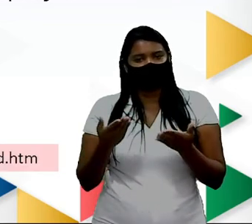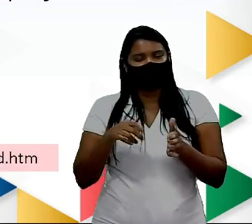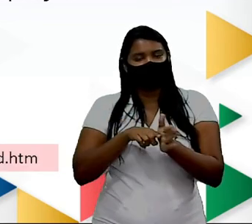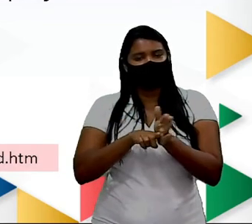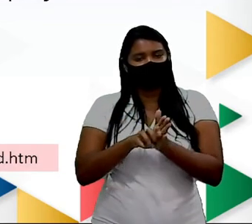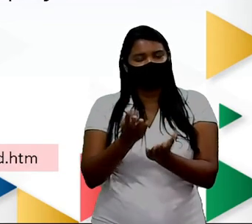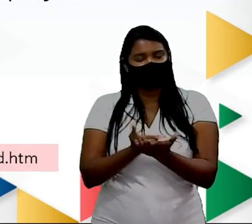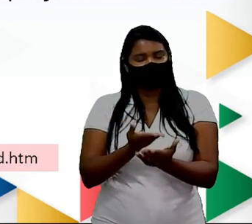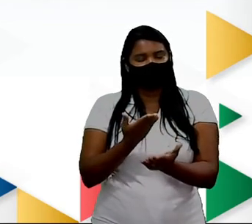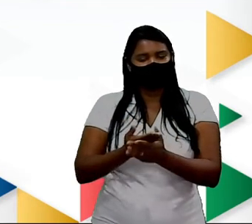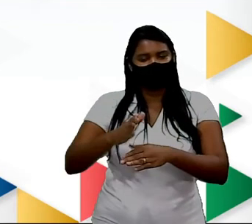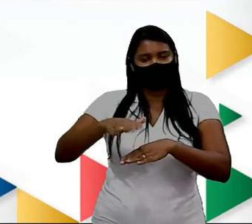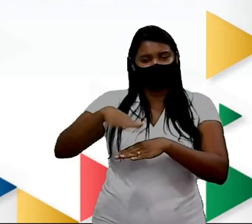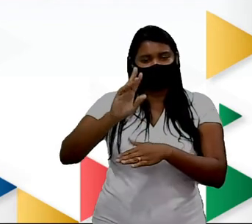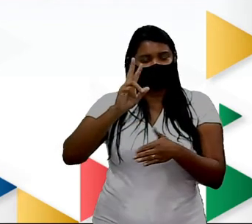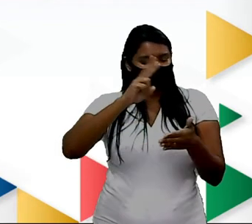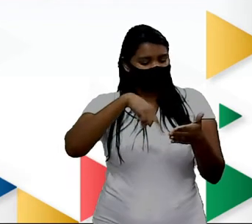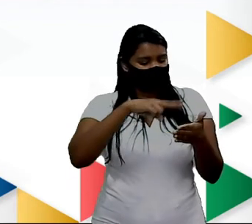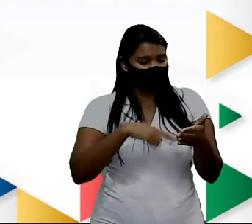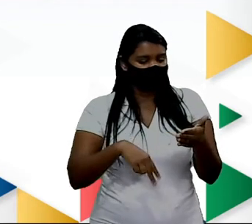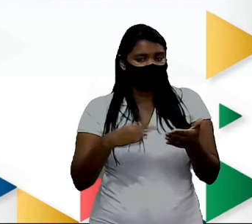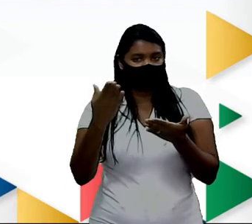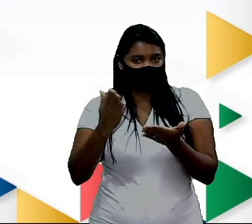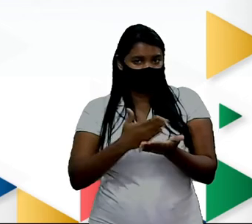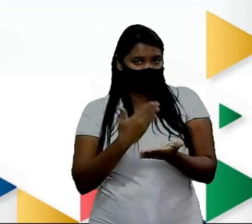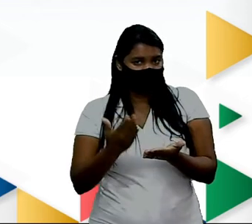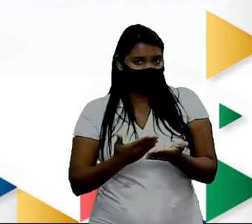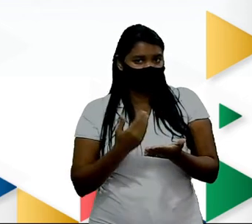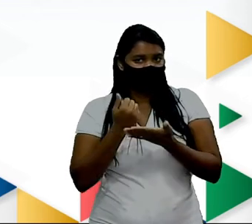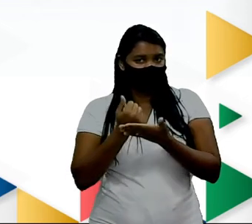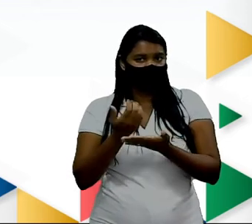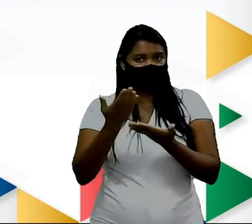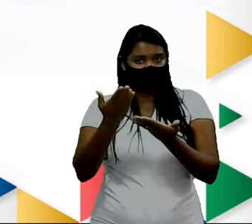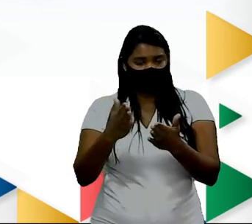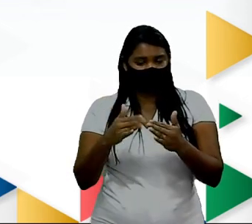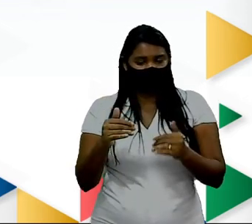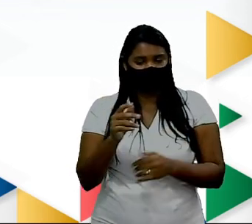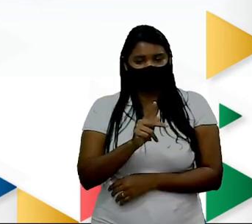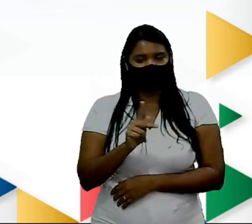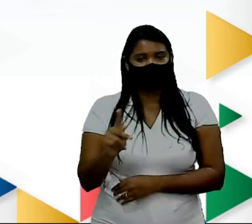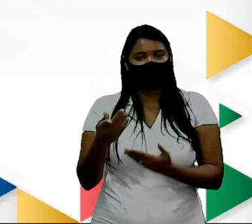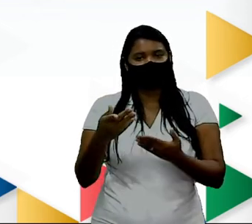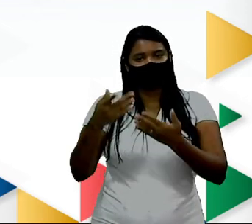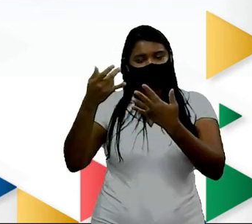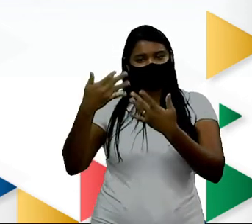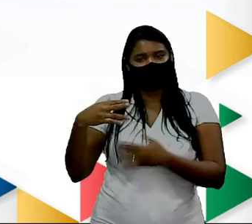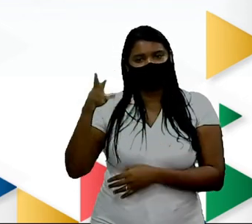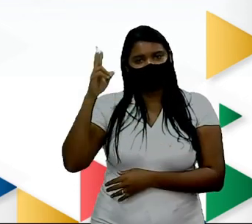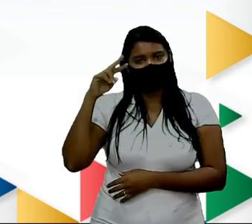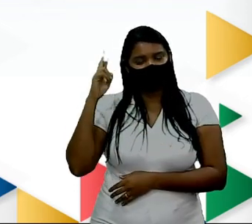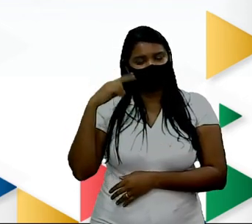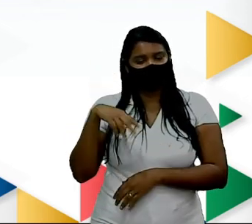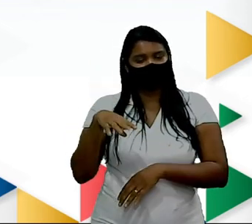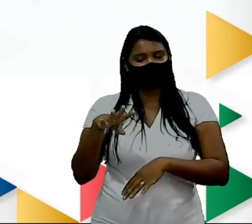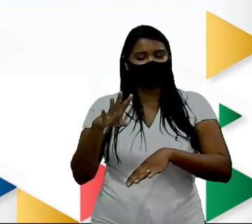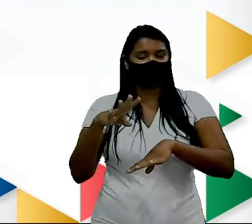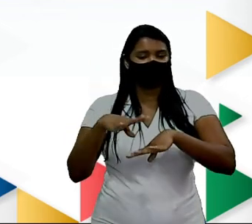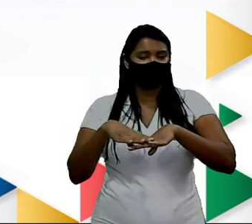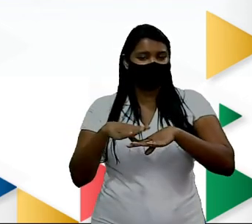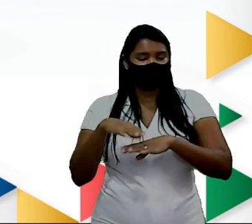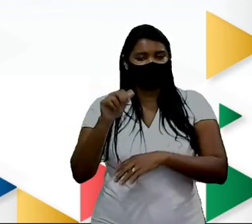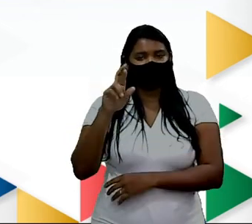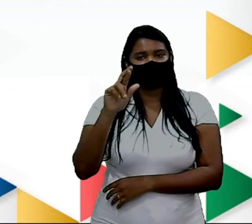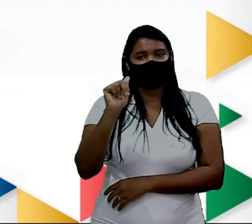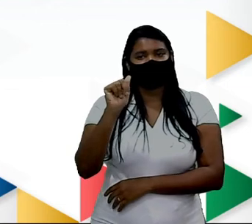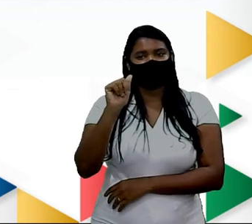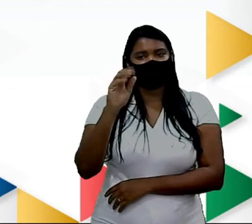pouquinho mais, ou dá uma lida no teu livro, ou pede ajuda lá ao teu professor. Para a história da matemática, os árabes, né,